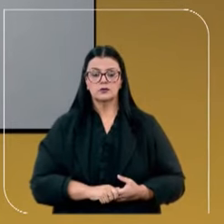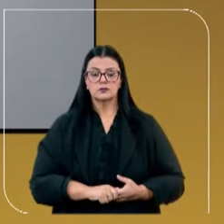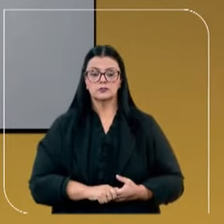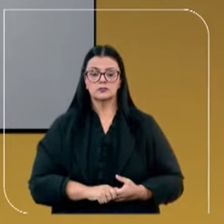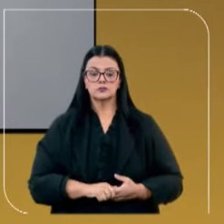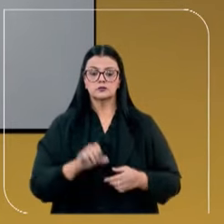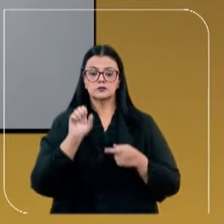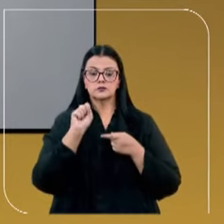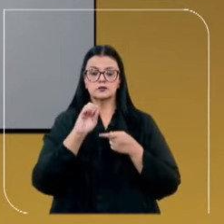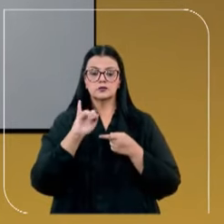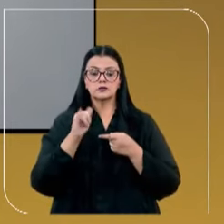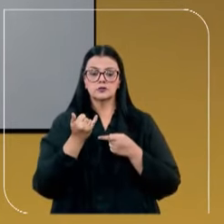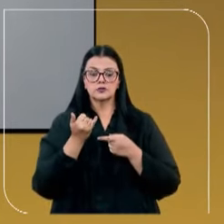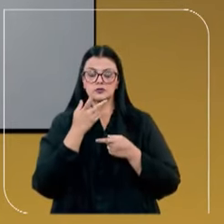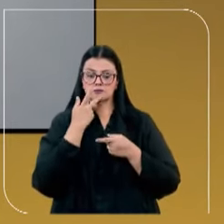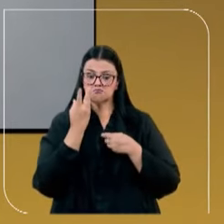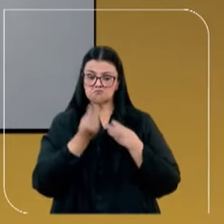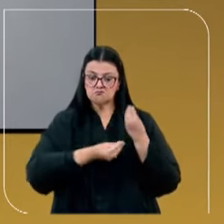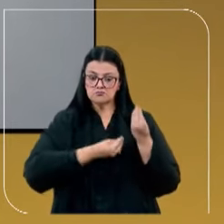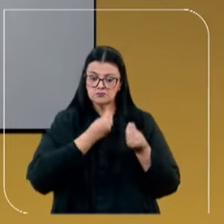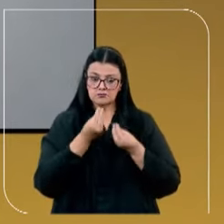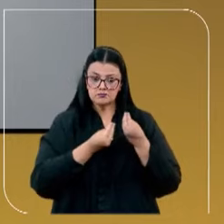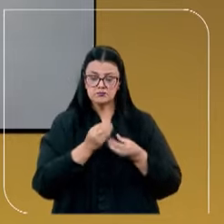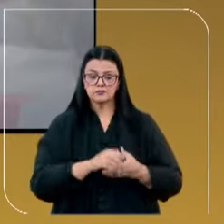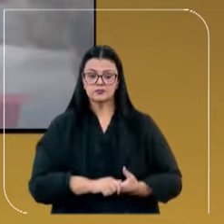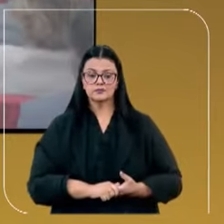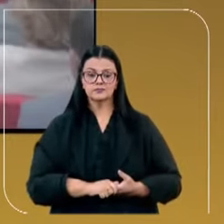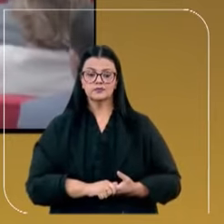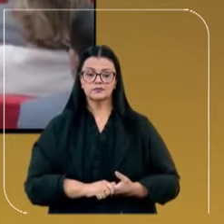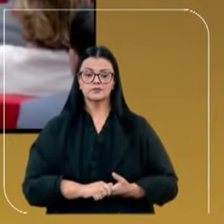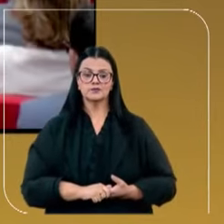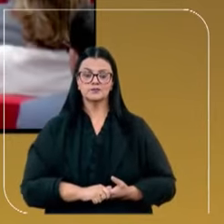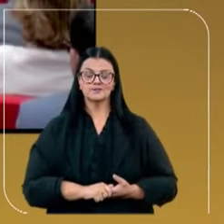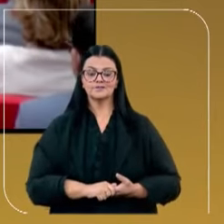entrar com esse broche na lapela de Vossa Excelência aqui.